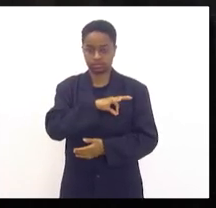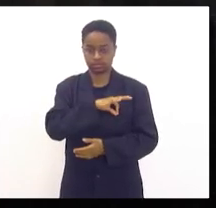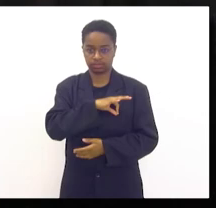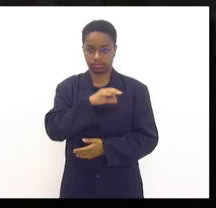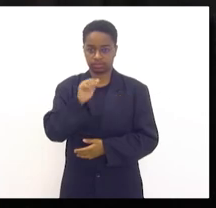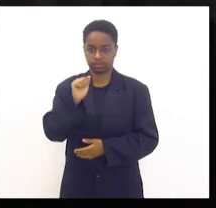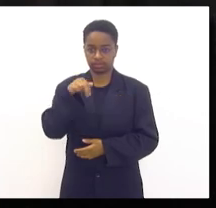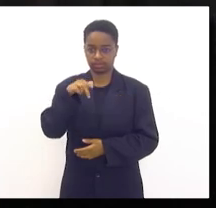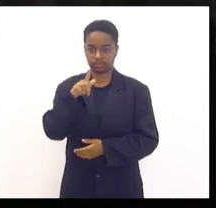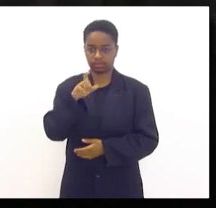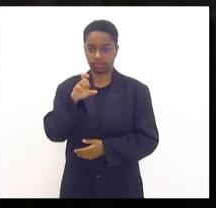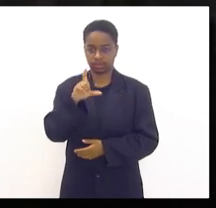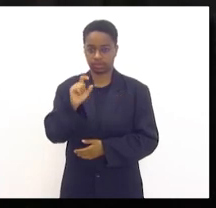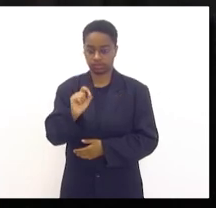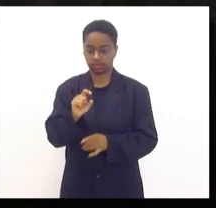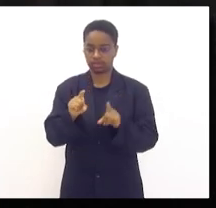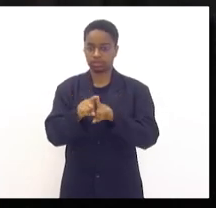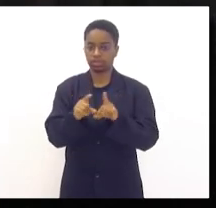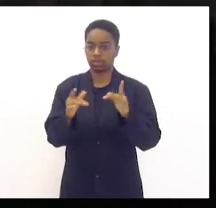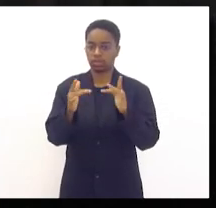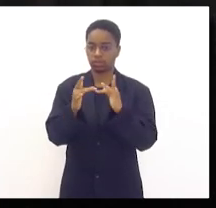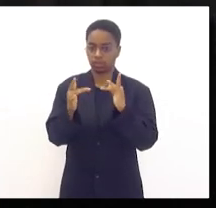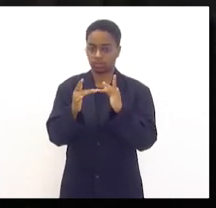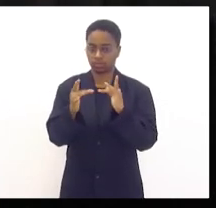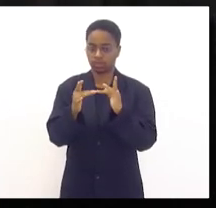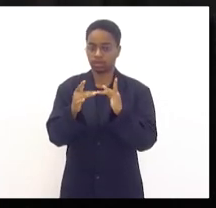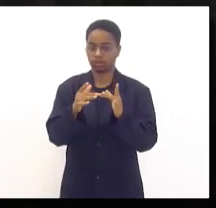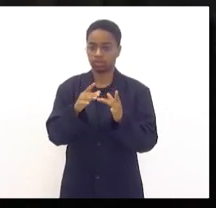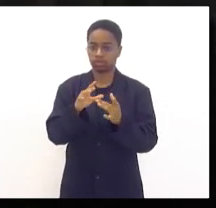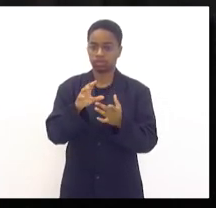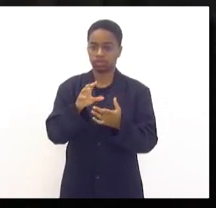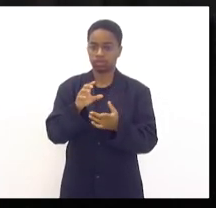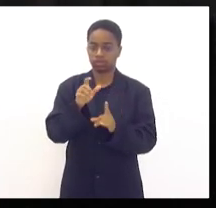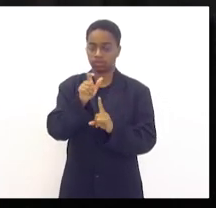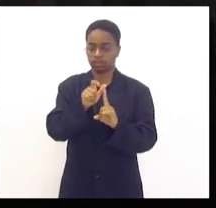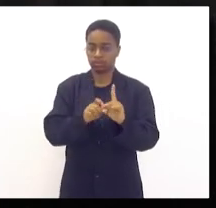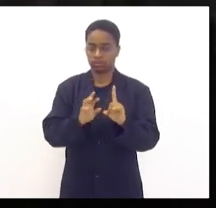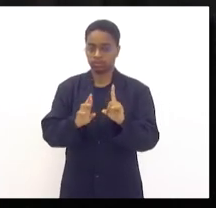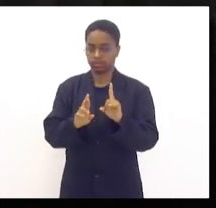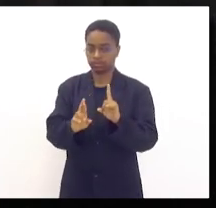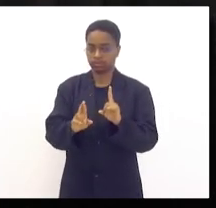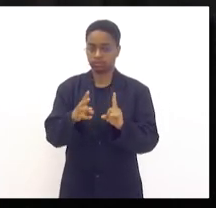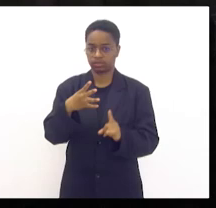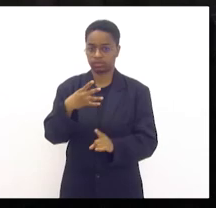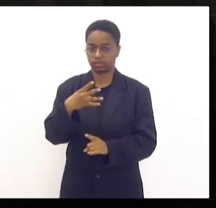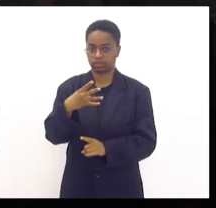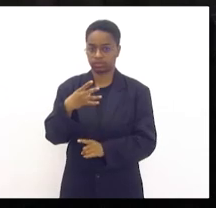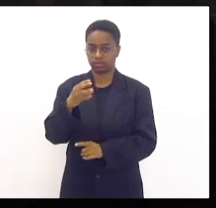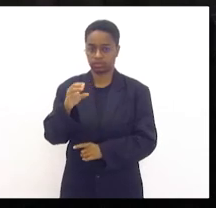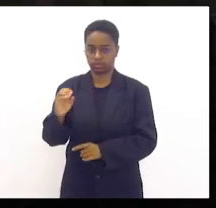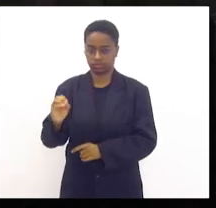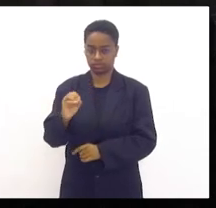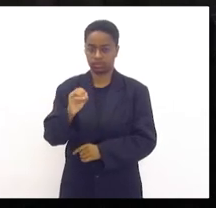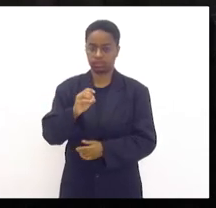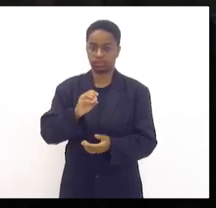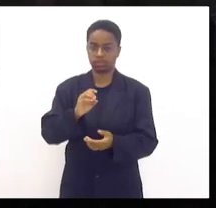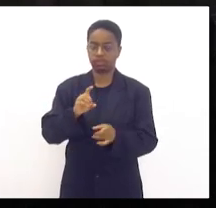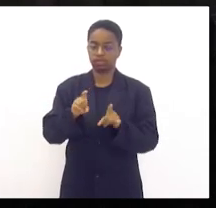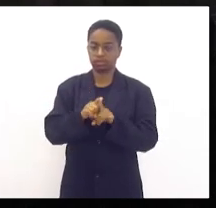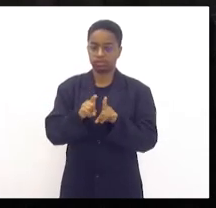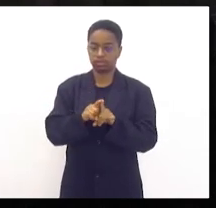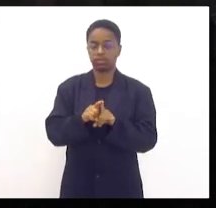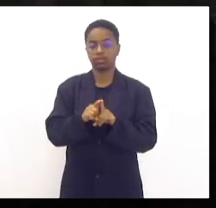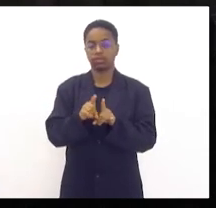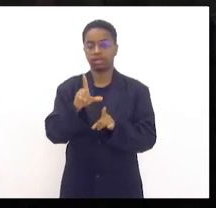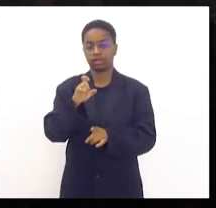Coronel Ângelo, fiz contato com o coronel do 41º Batalhão, Tenente Coronel Levi, fiz contato com o chefe de